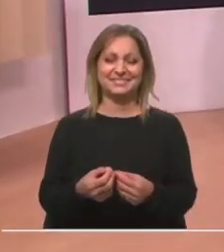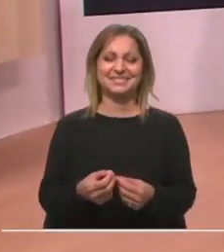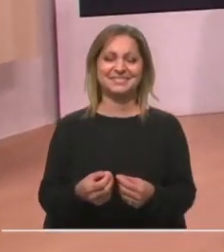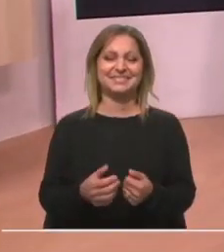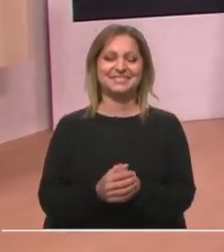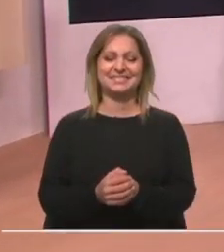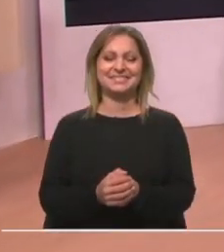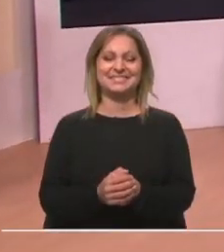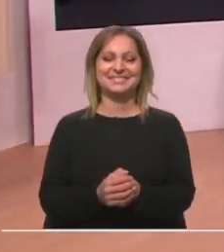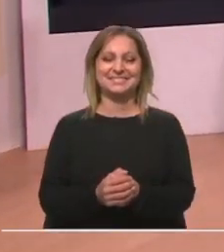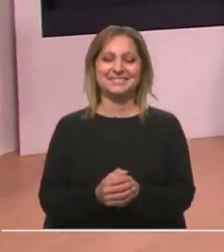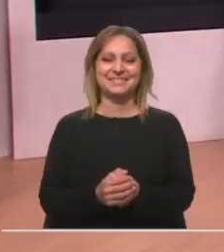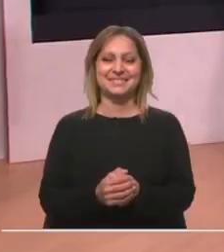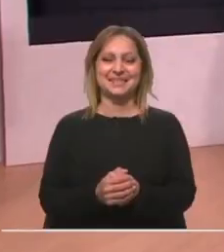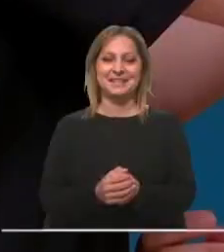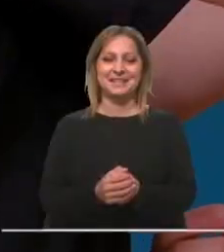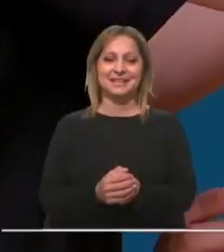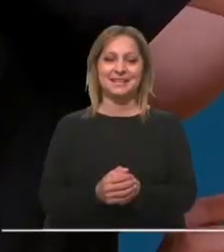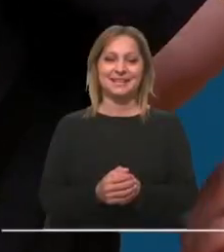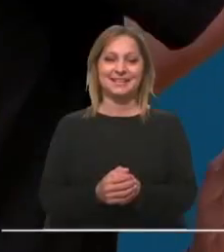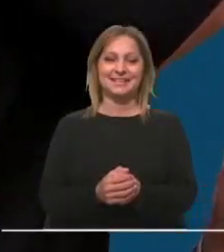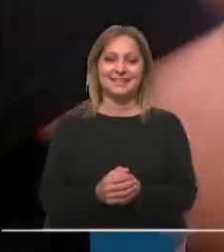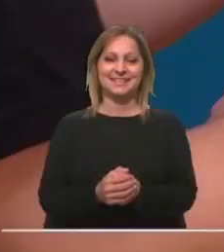Olha, vais maquilhar, não vais desmaquilhar.